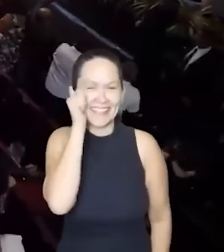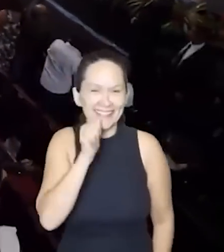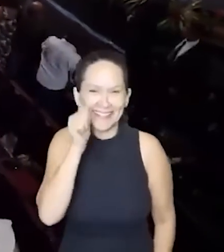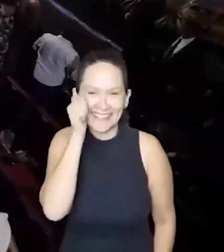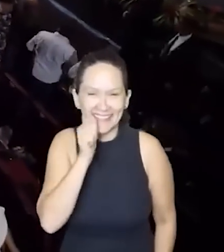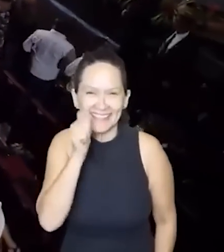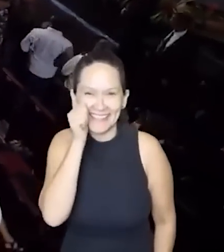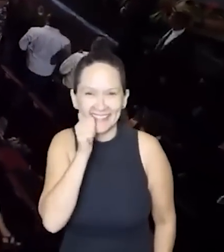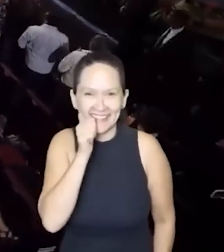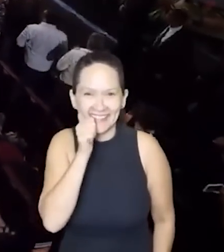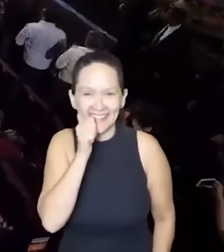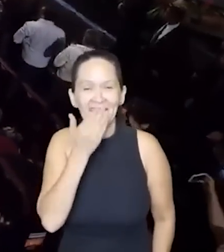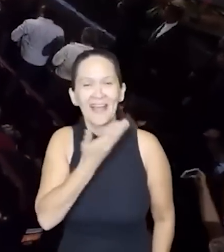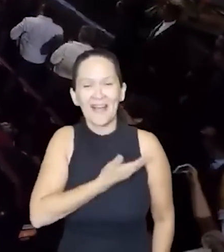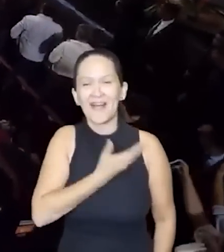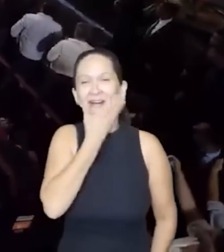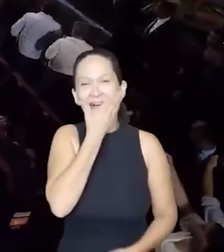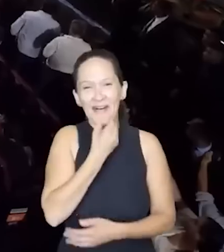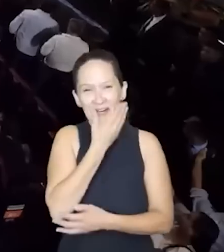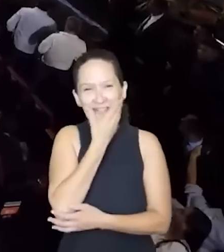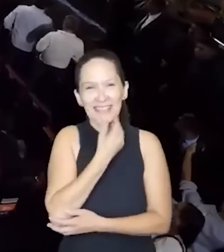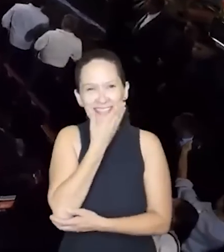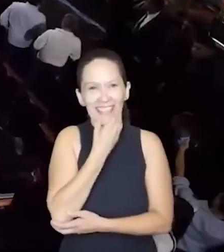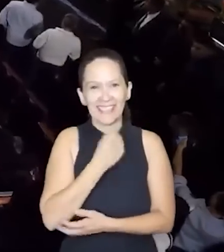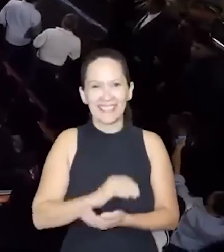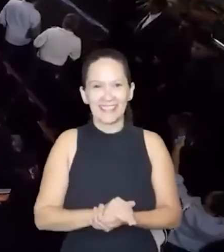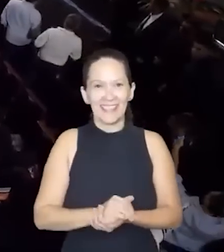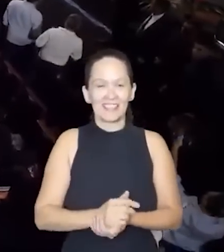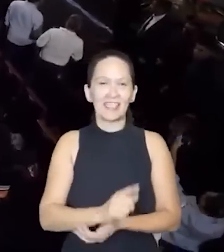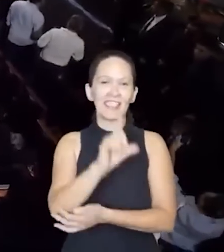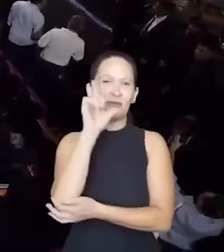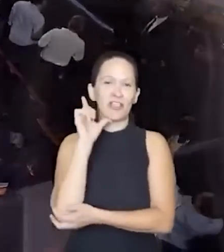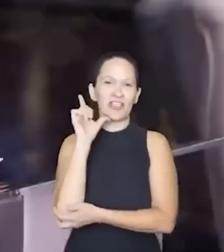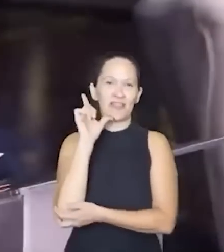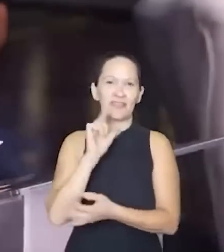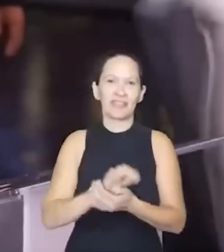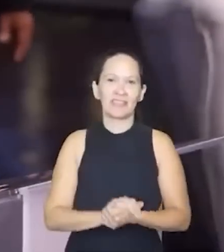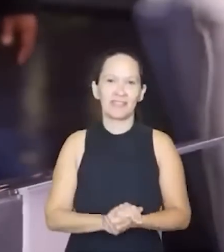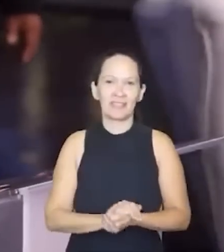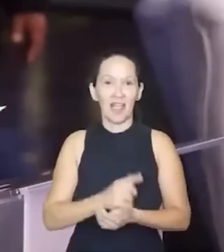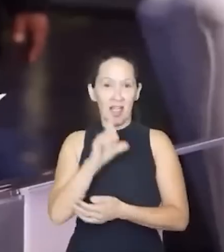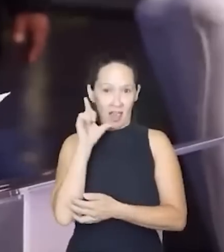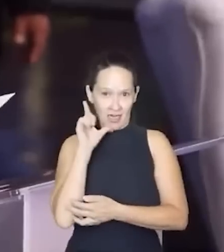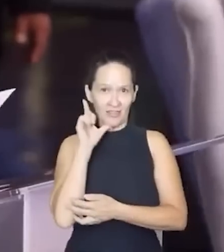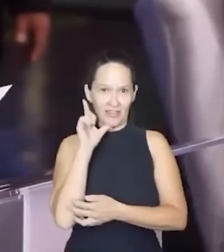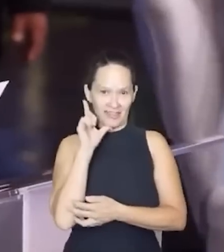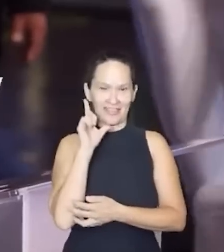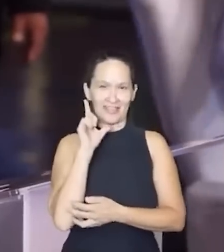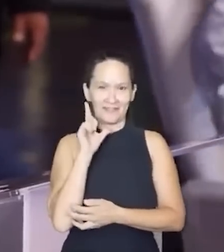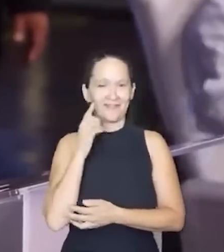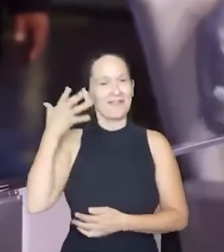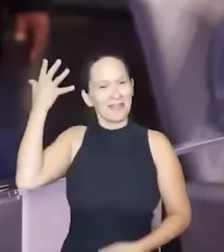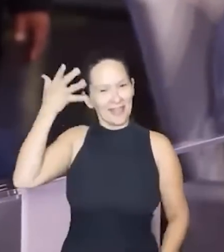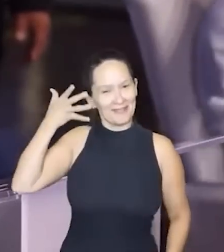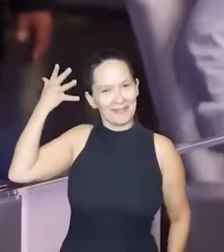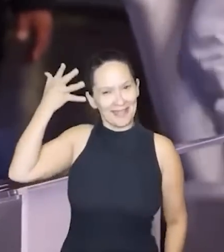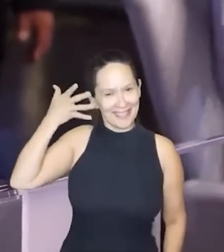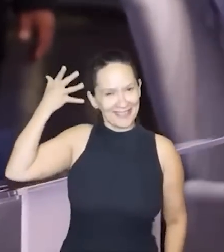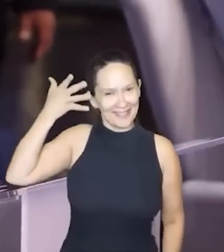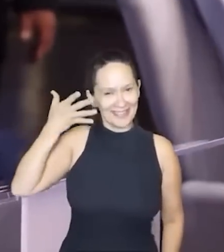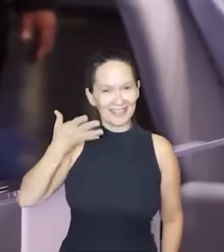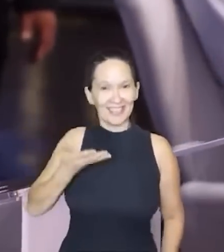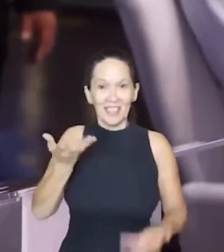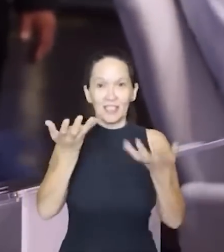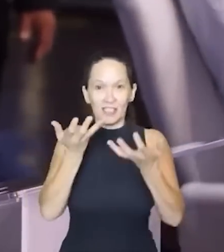queridos companheiros, antes de fazer uso da palavra, eu queria fazer